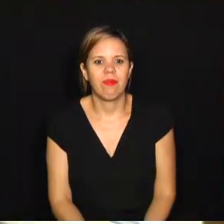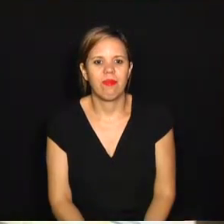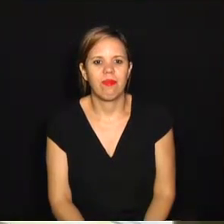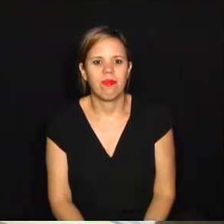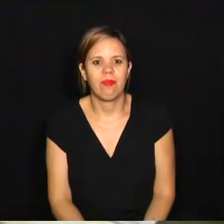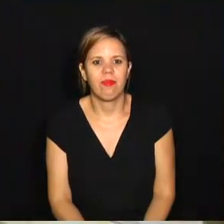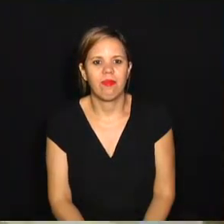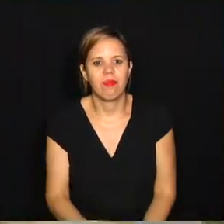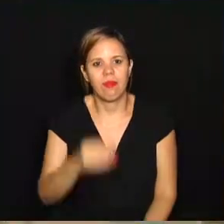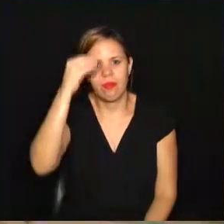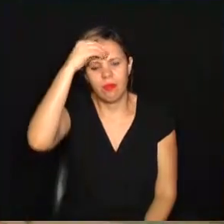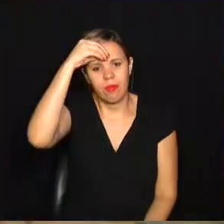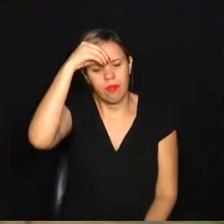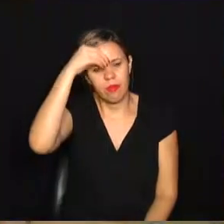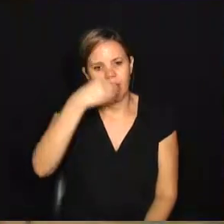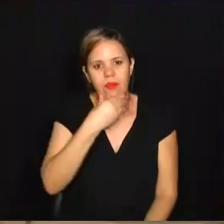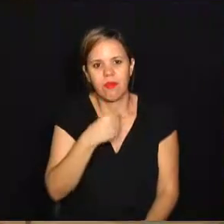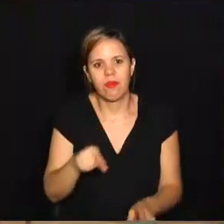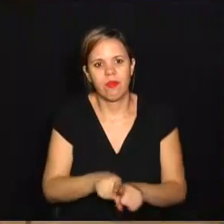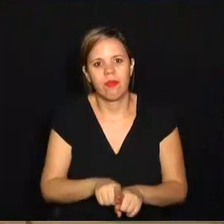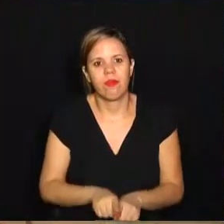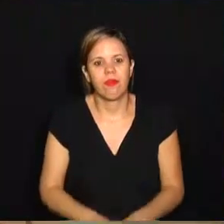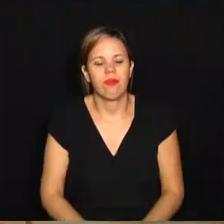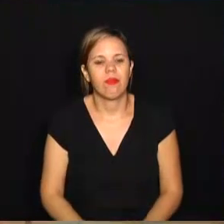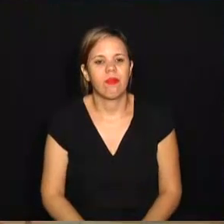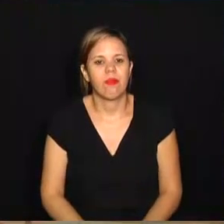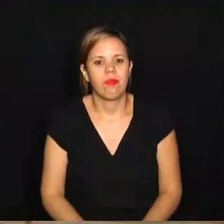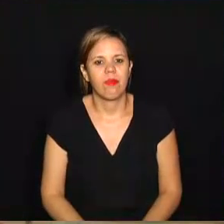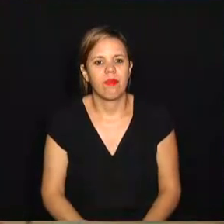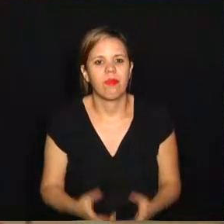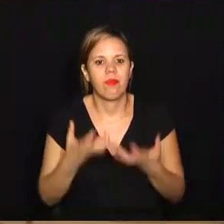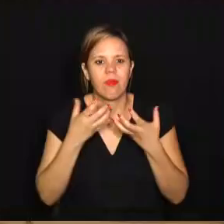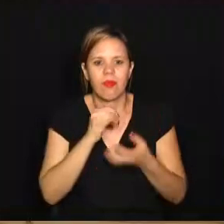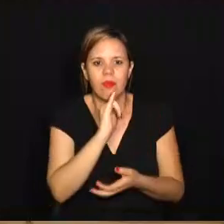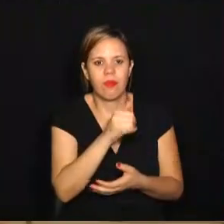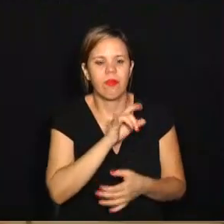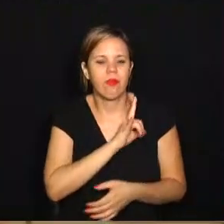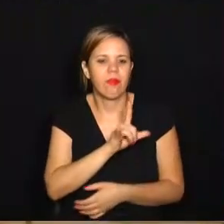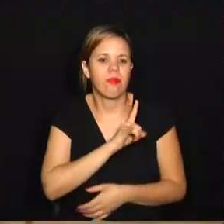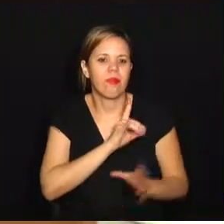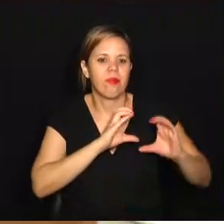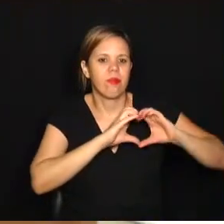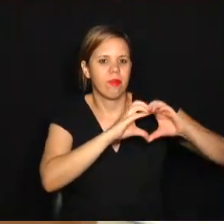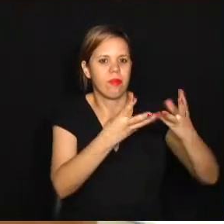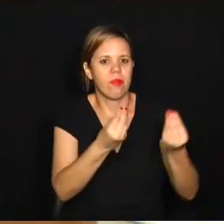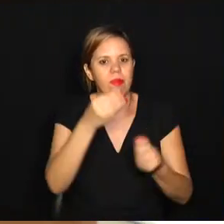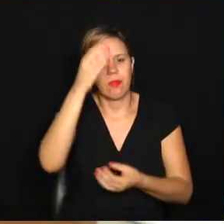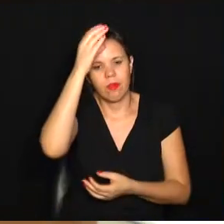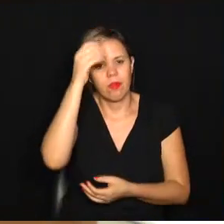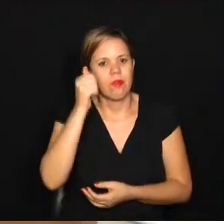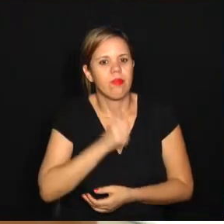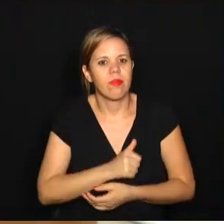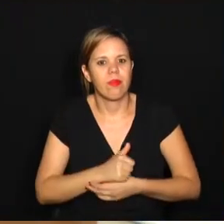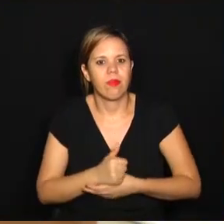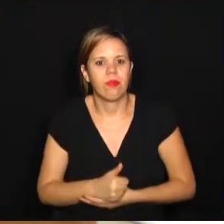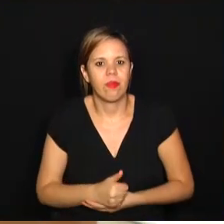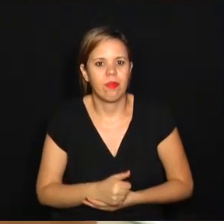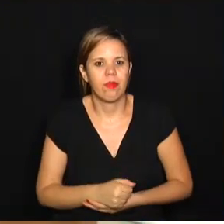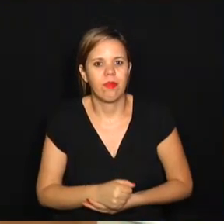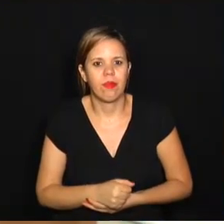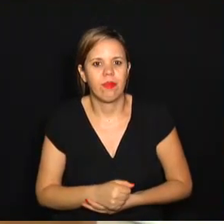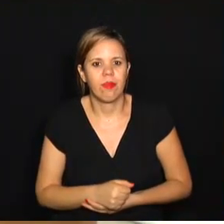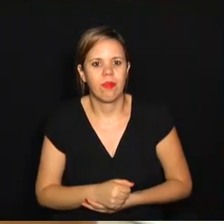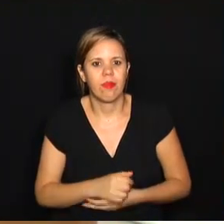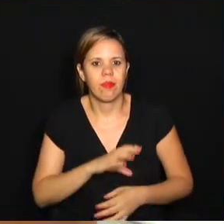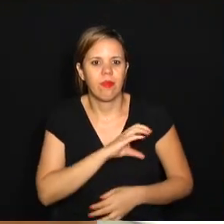E pelo sobrinho também. Eu queria falar que eu amo muito minha tia. Ela é minha tia.